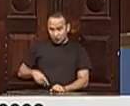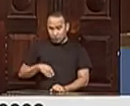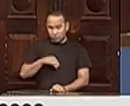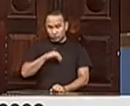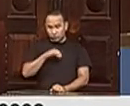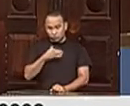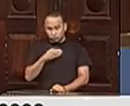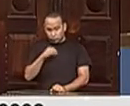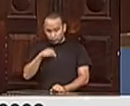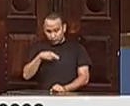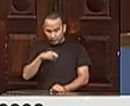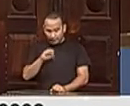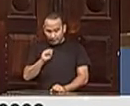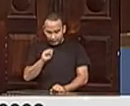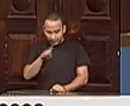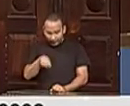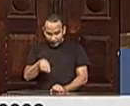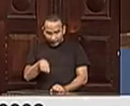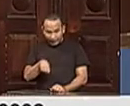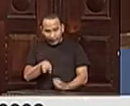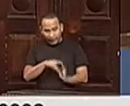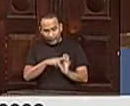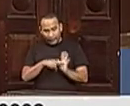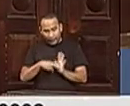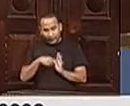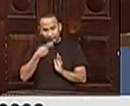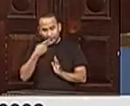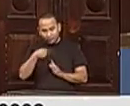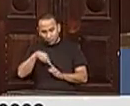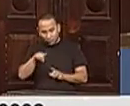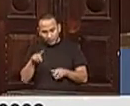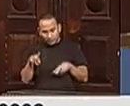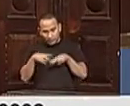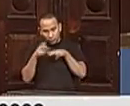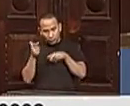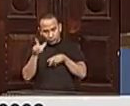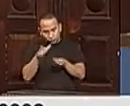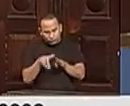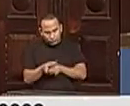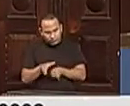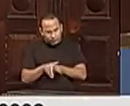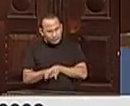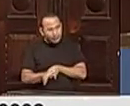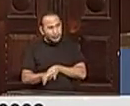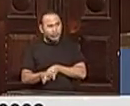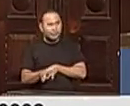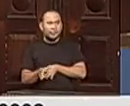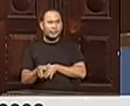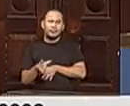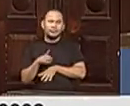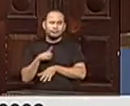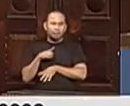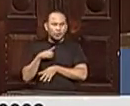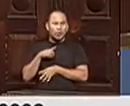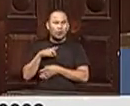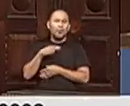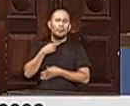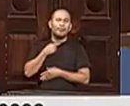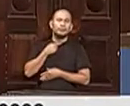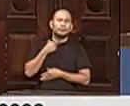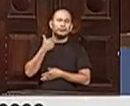Lopes, que é o delator que levou à prisão e à investigação dos outros conselheiros, deveria ser ocupada por um